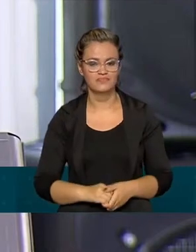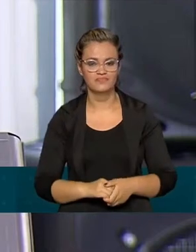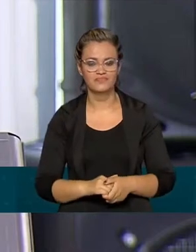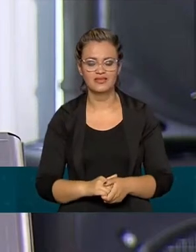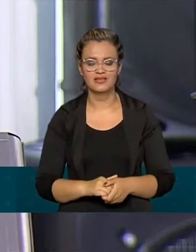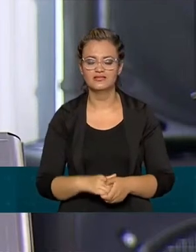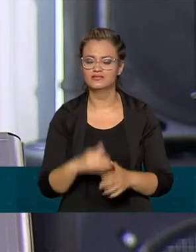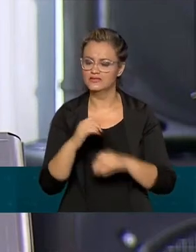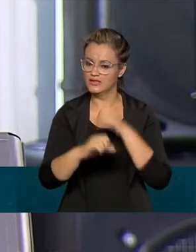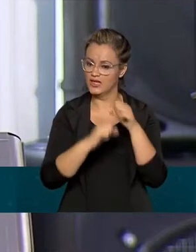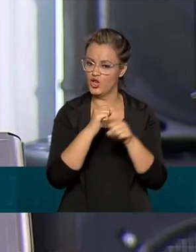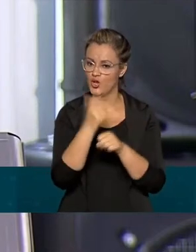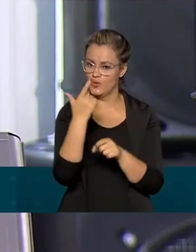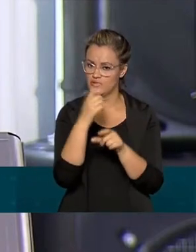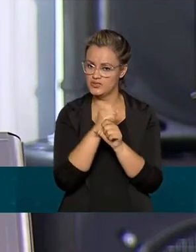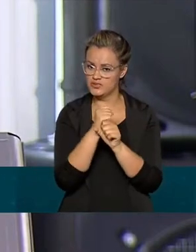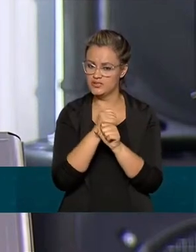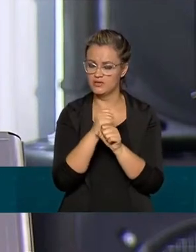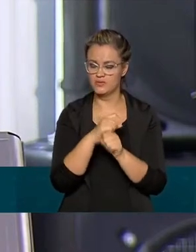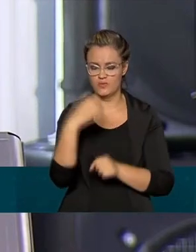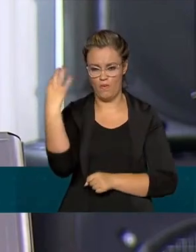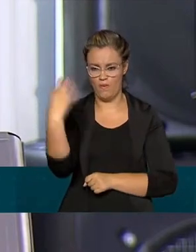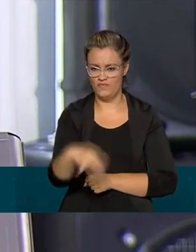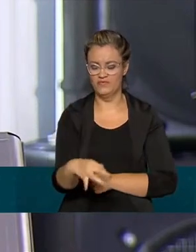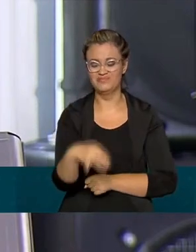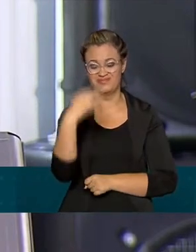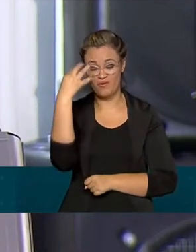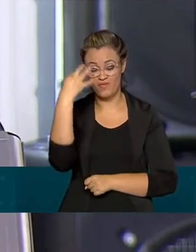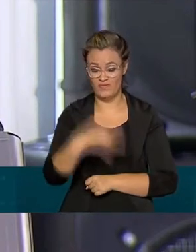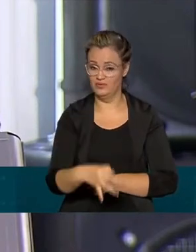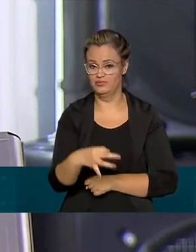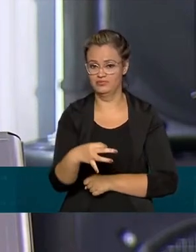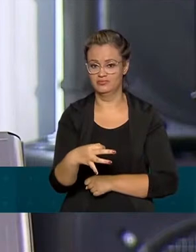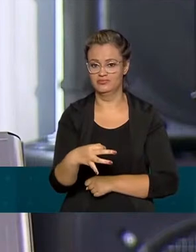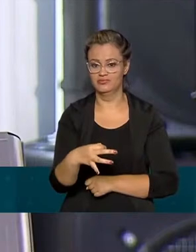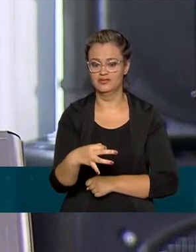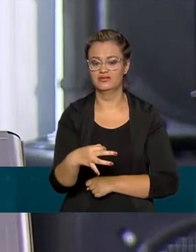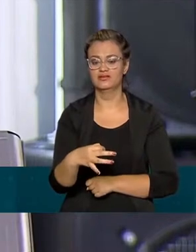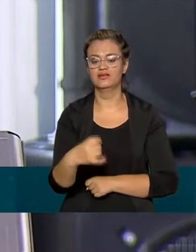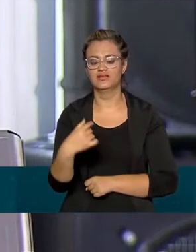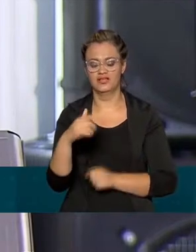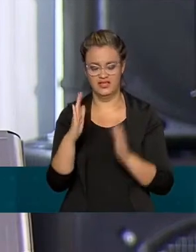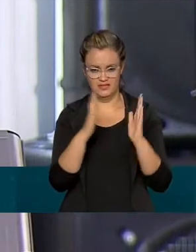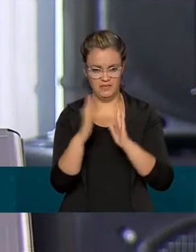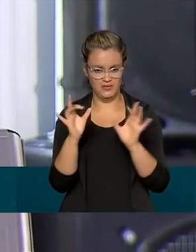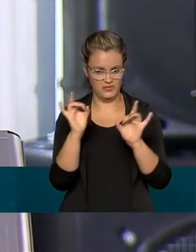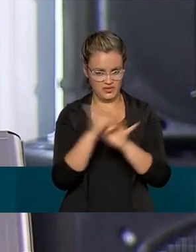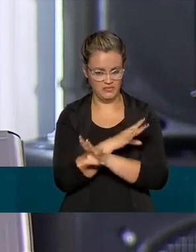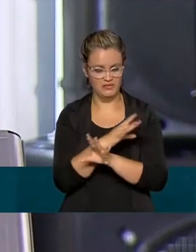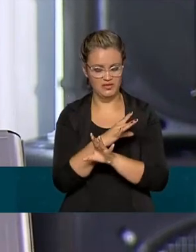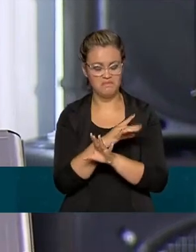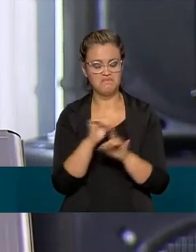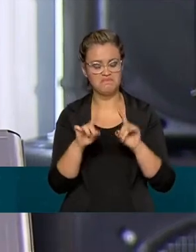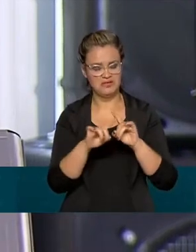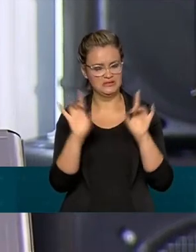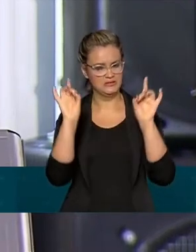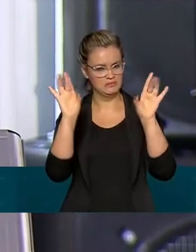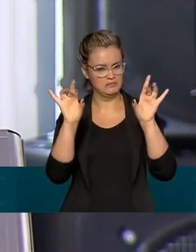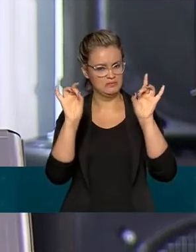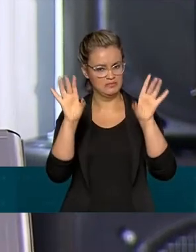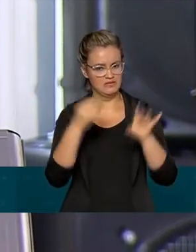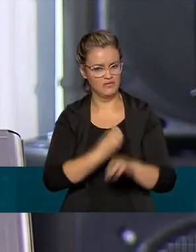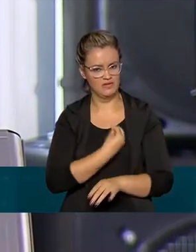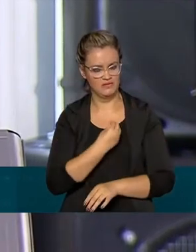Passado pouco mais de 2 anos, posso afirmar, convicto, que encerro um capítulo marcante na minha